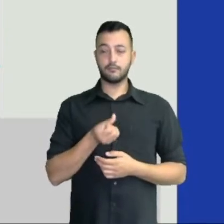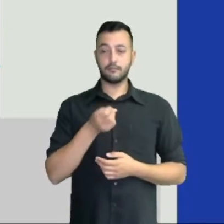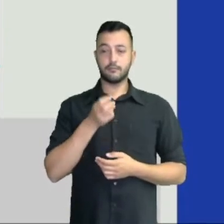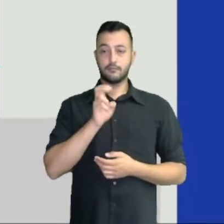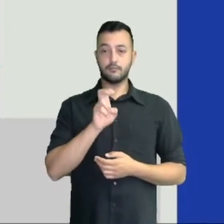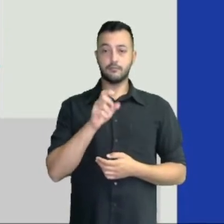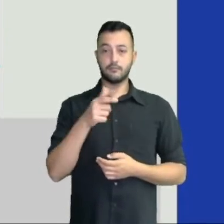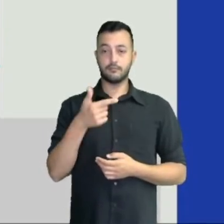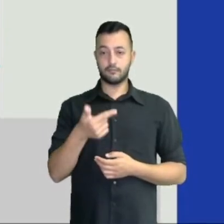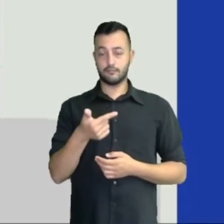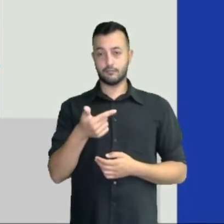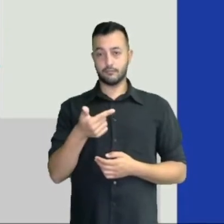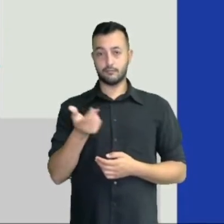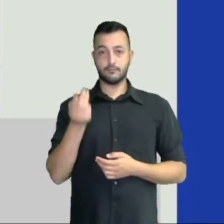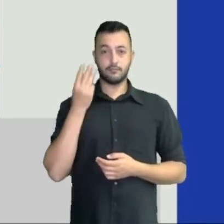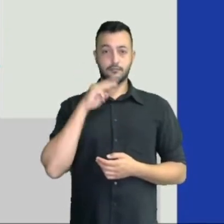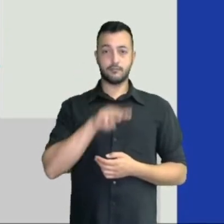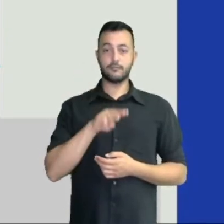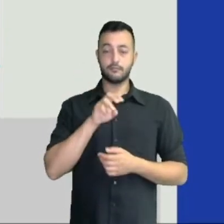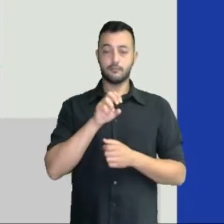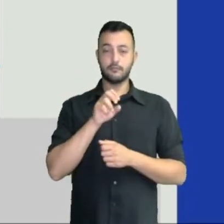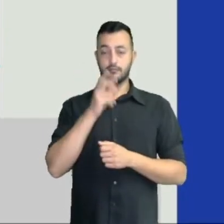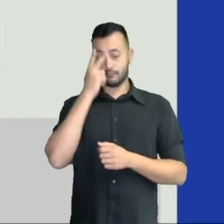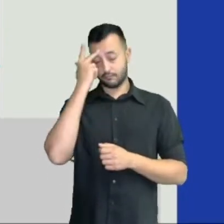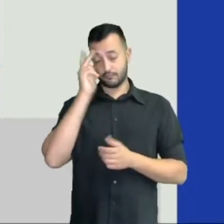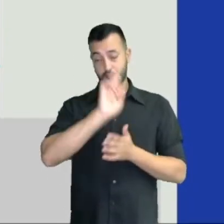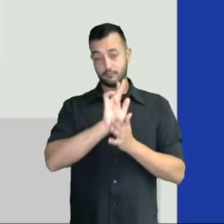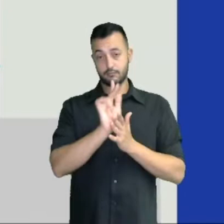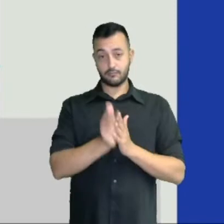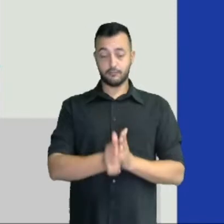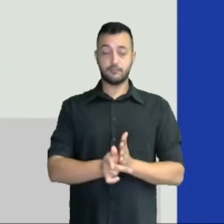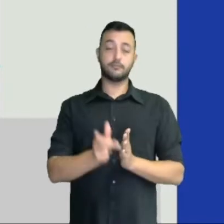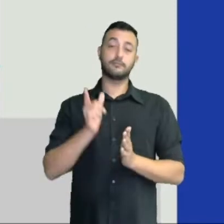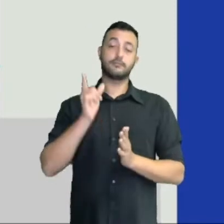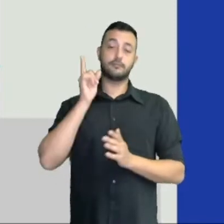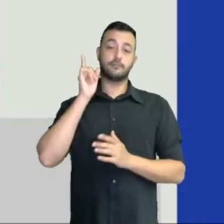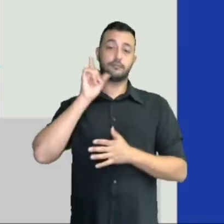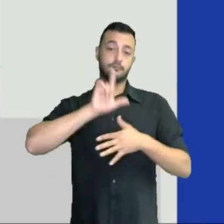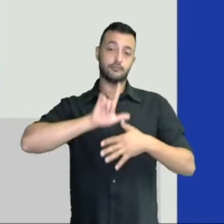652 milhões de habitantes, né, na América Latina, sendo que